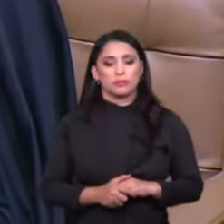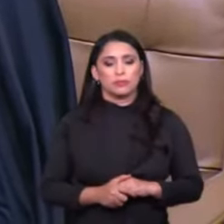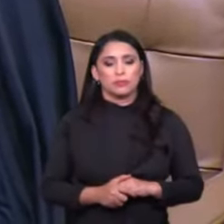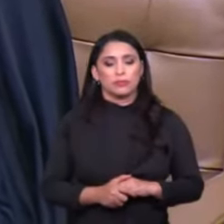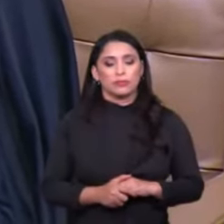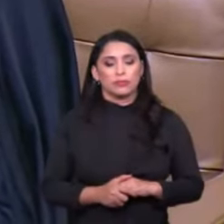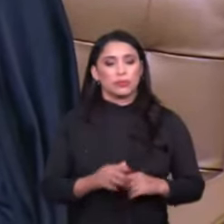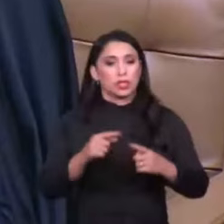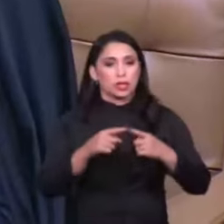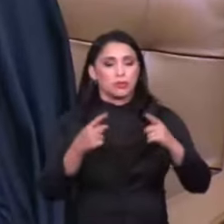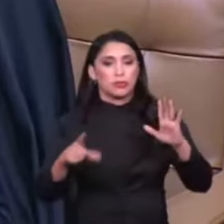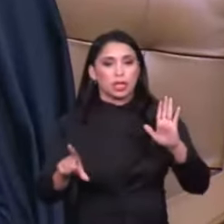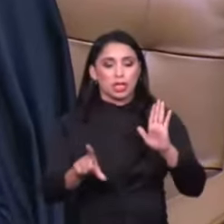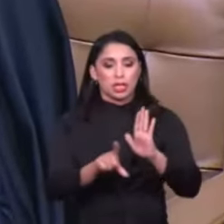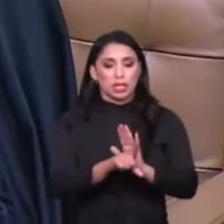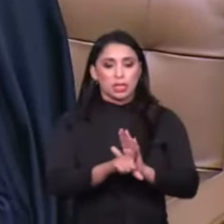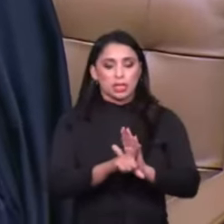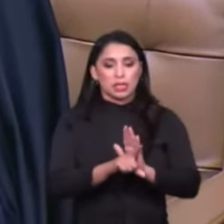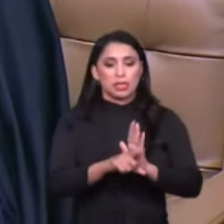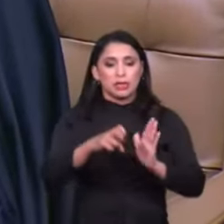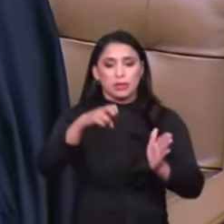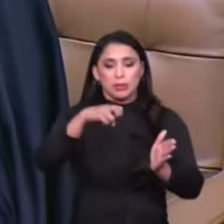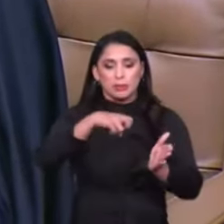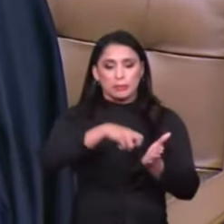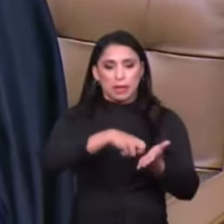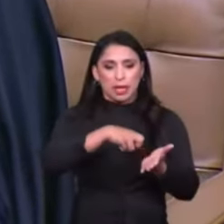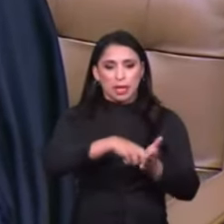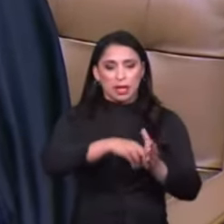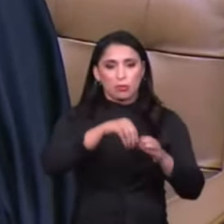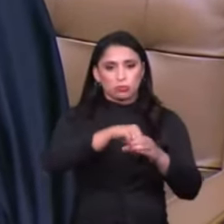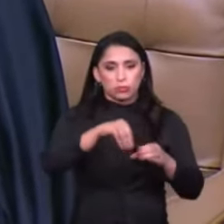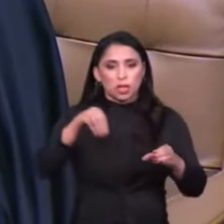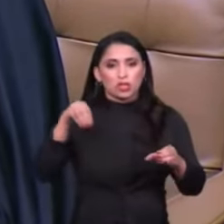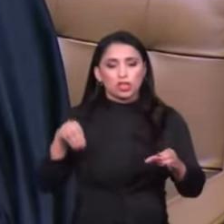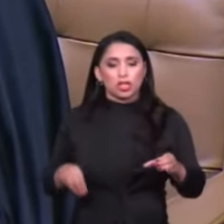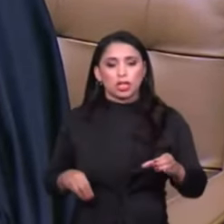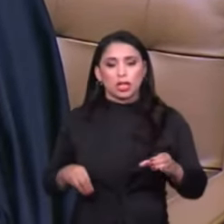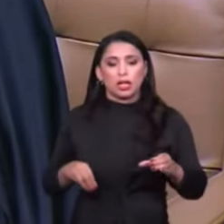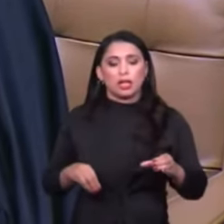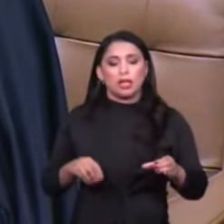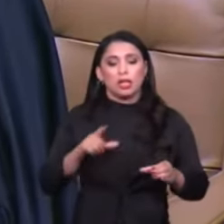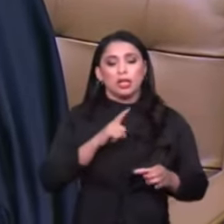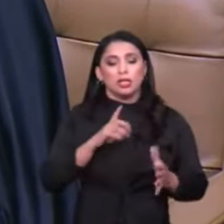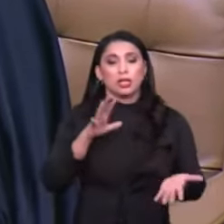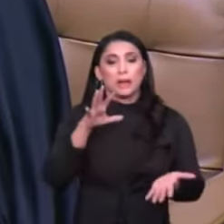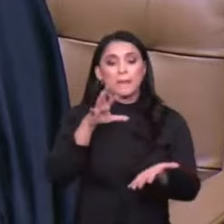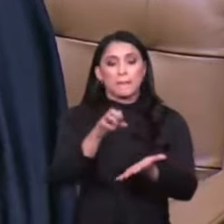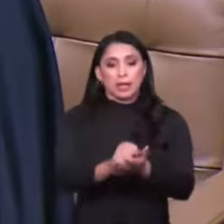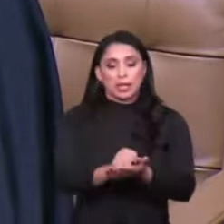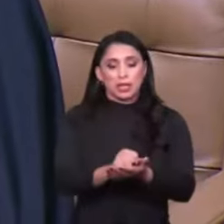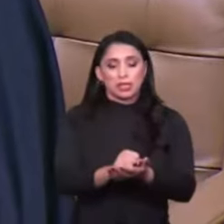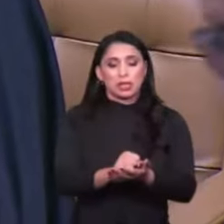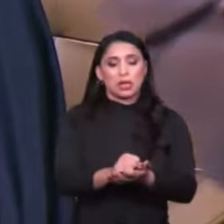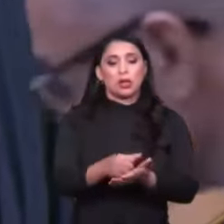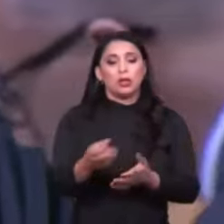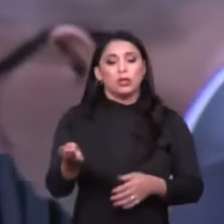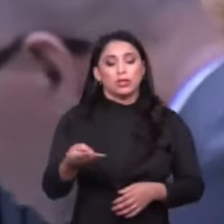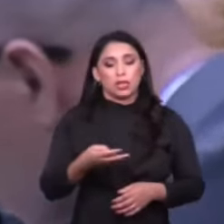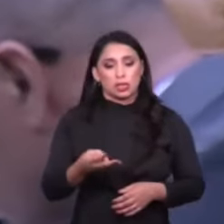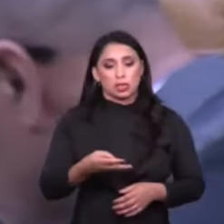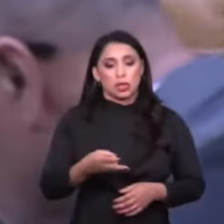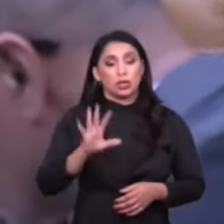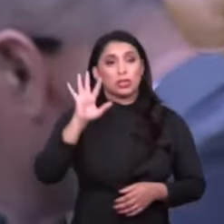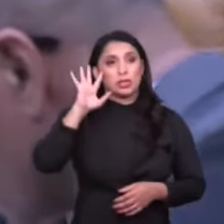ilícito extrapenal da conduta, com apreensão de entorpecente e aplicação de